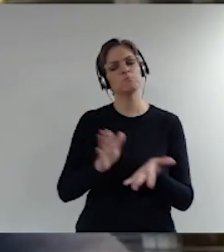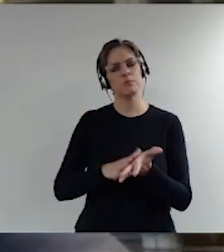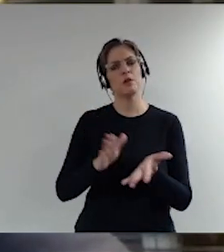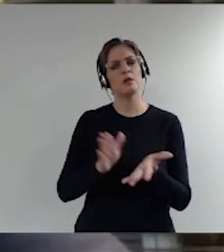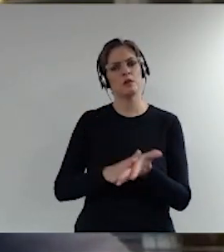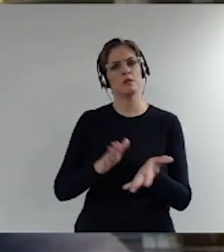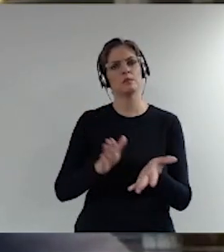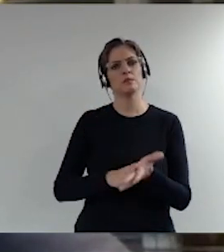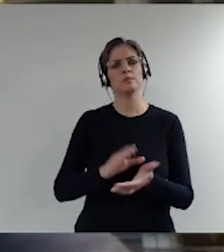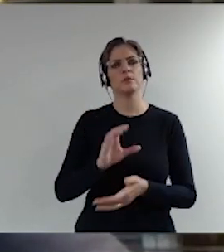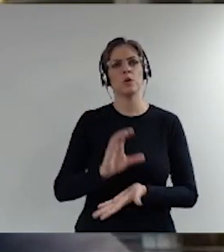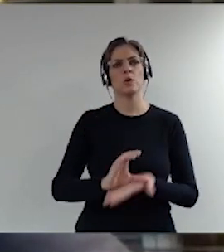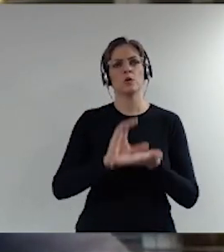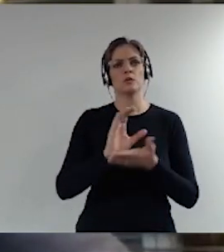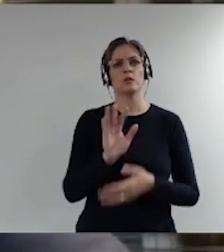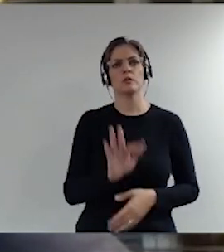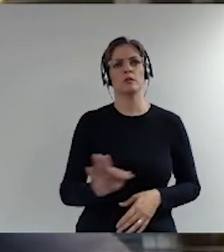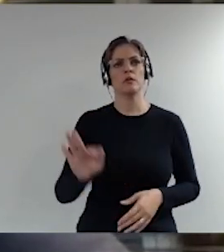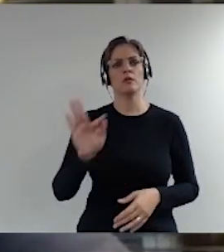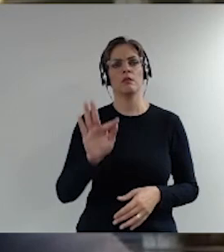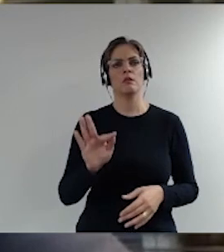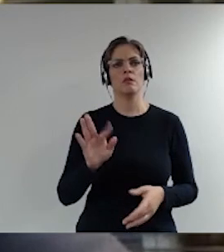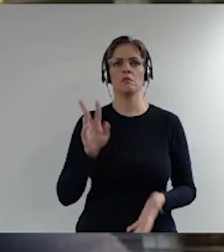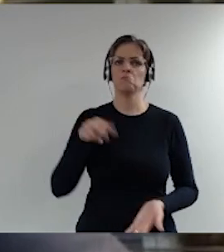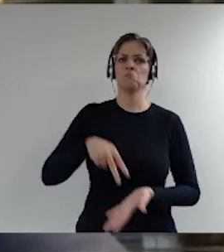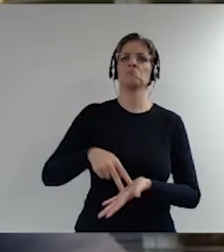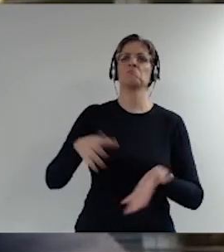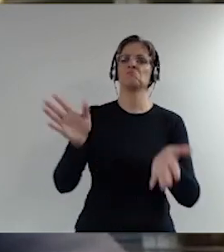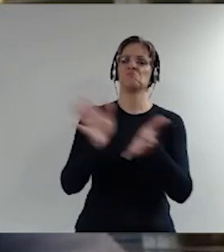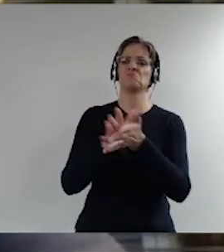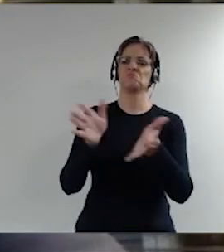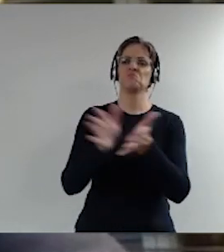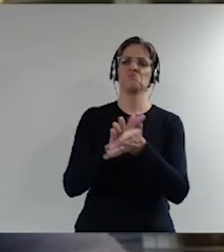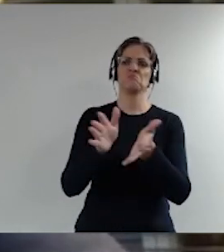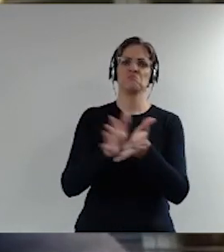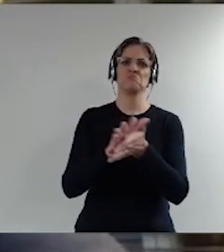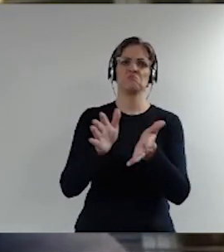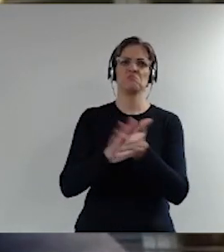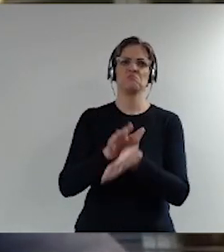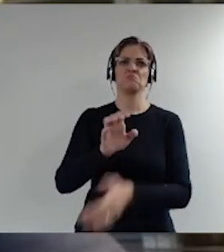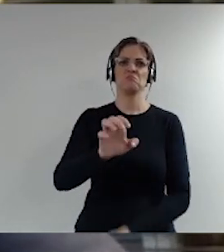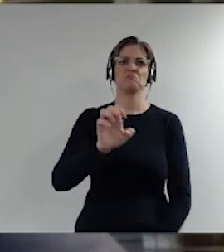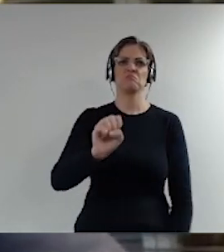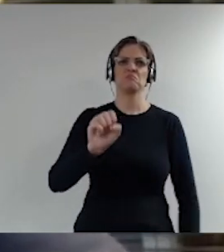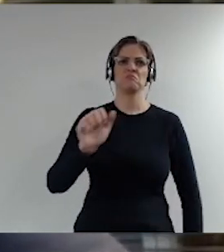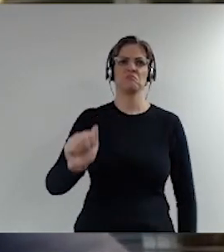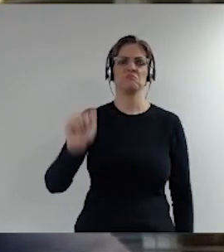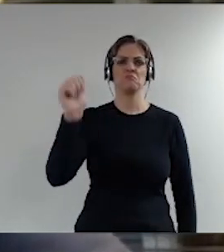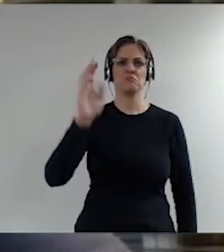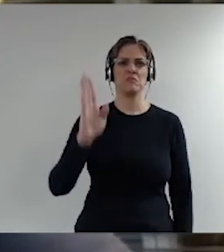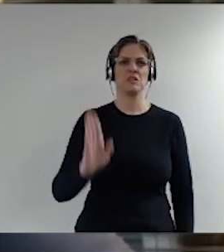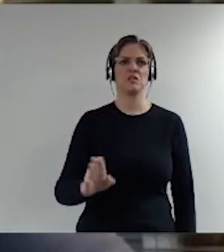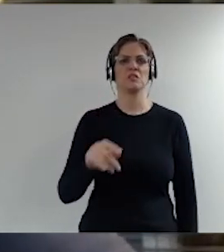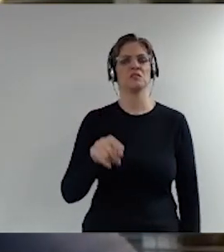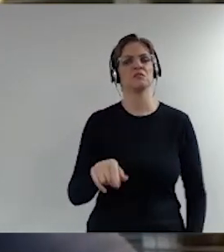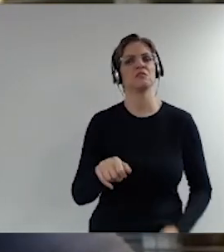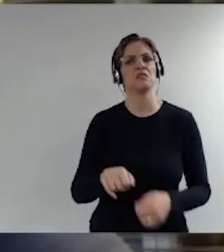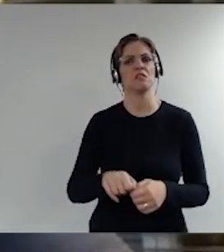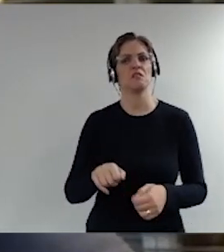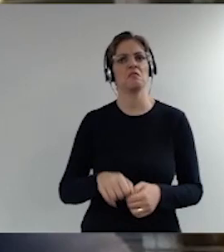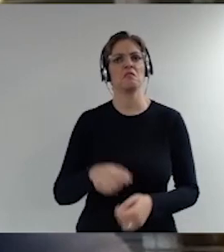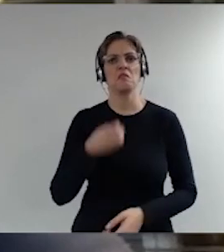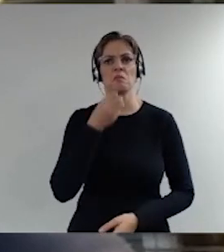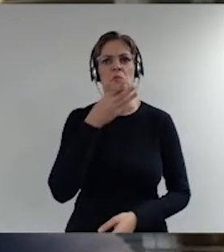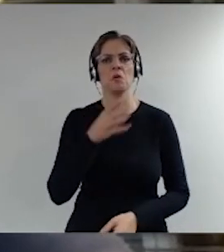o Conselho Federal e aplaudo de pé a iniciativa feita pela ESA Nacional de fazer um curso que